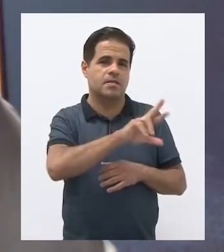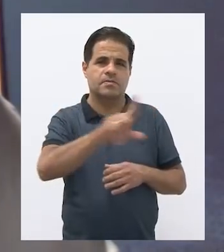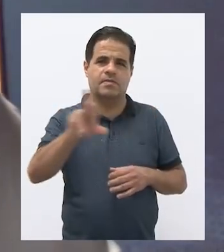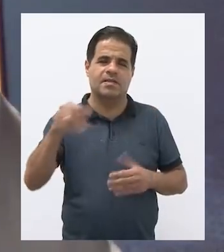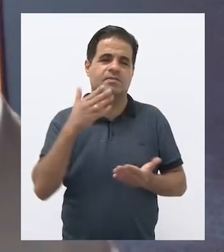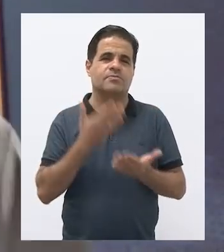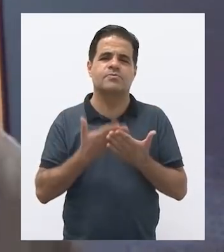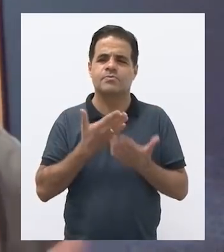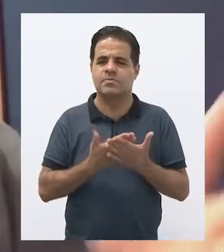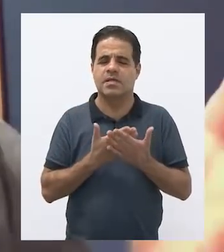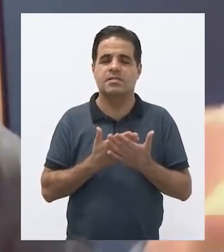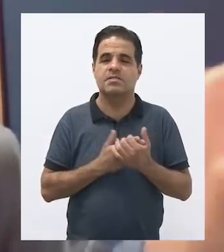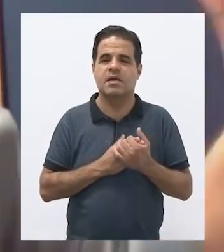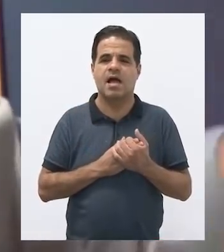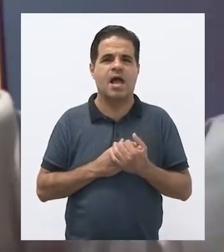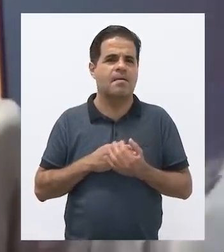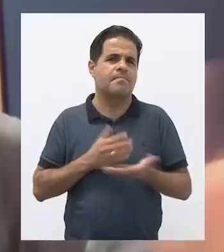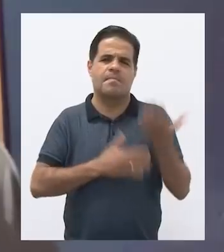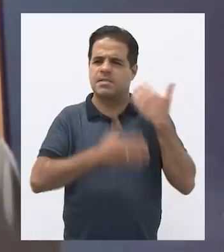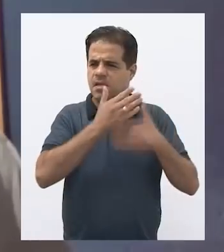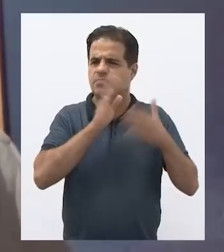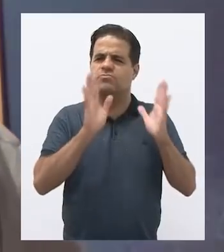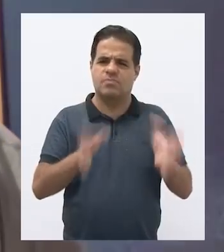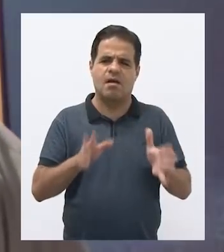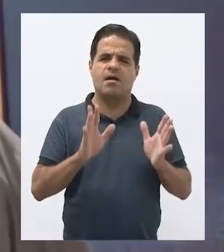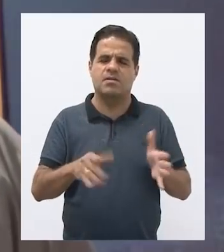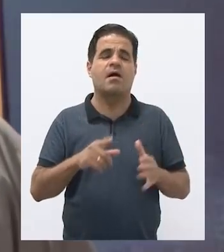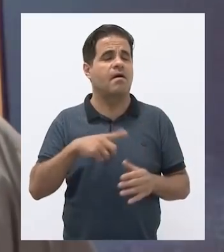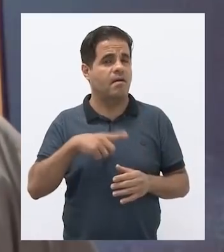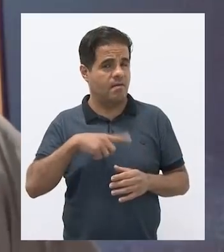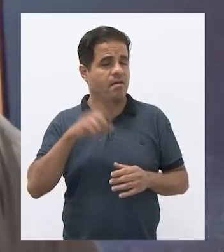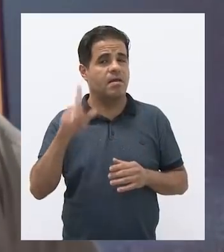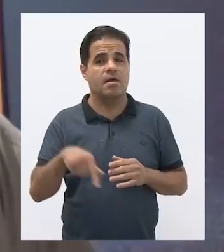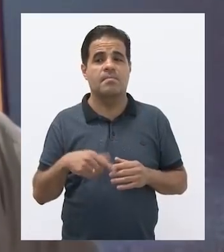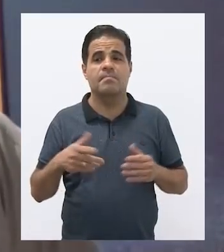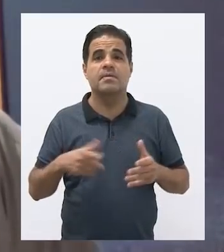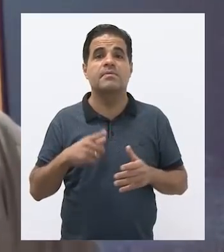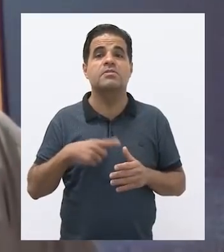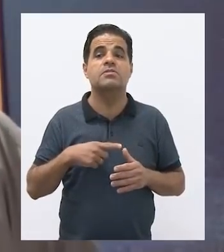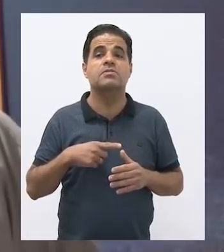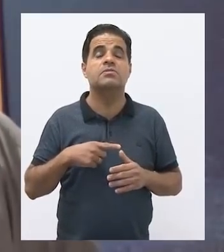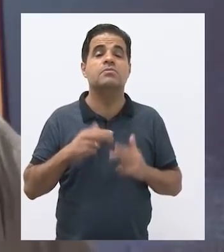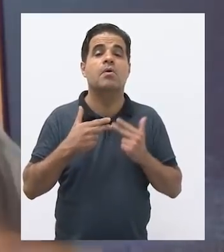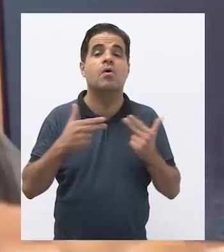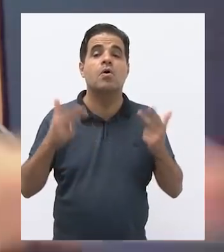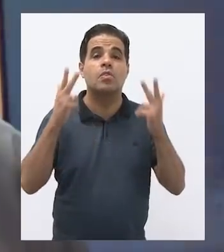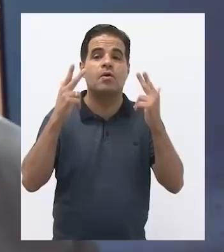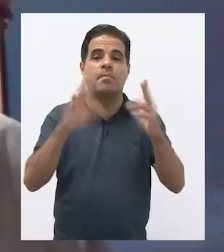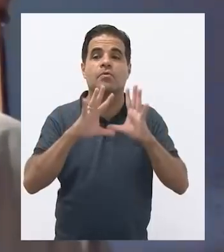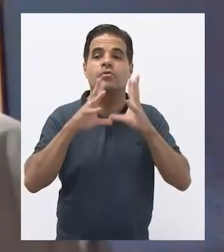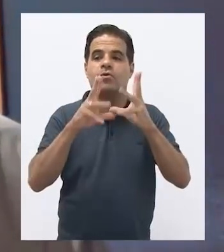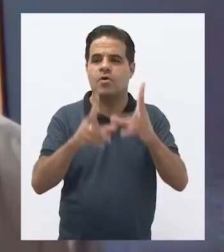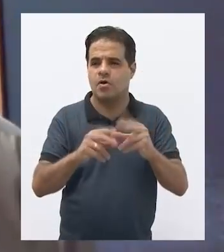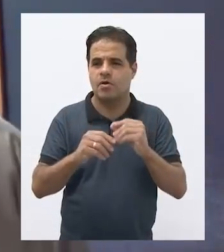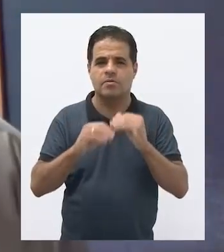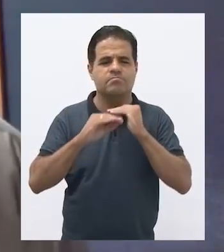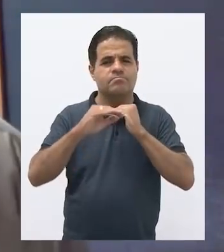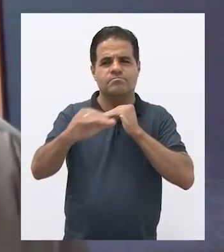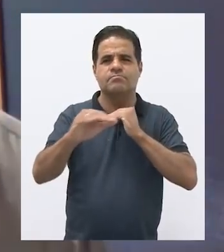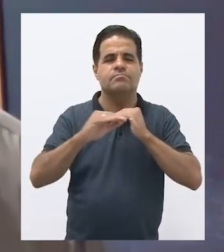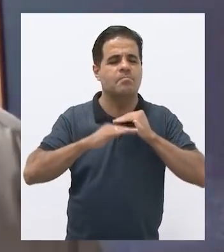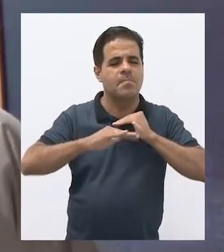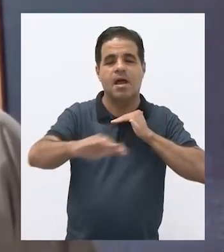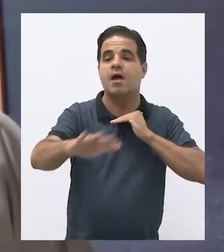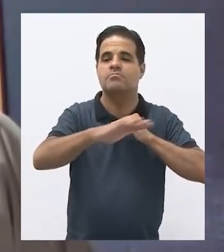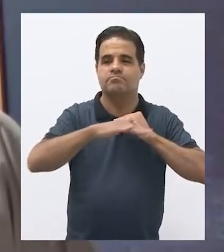estudantes. Aros, mas já era assim há tantos anos atrás, era. Mas havia um fator comum. Todos nós estávamos no mesmo plano